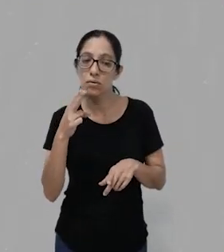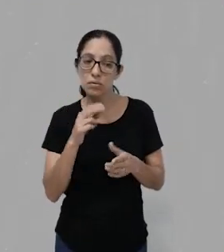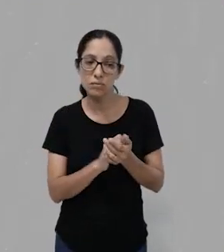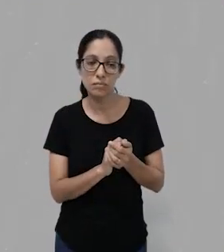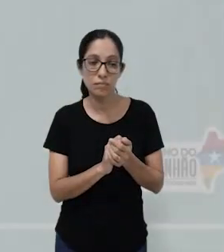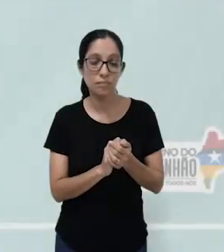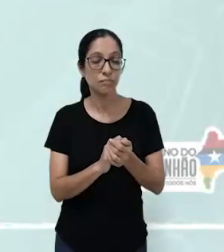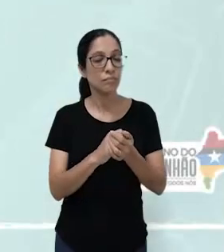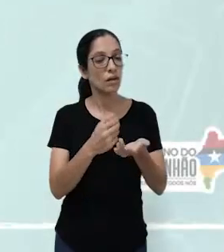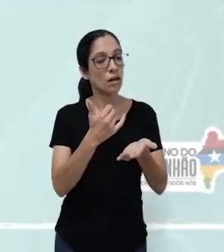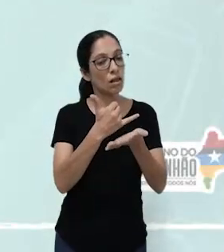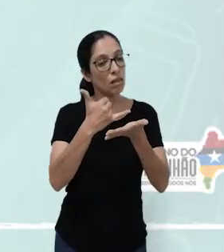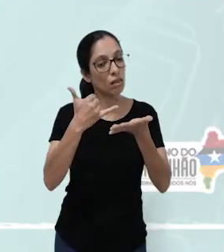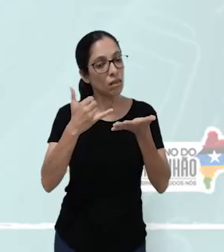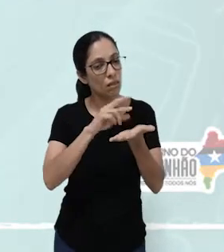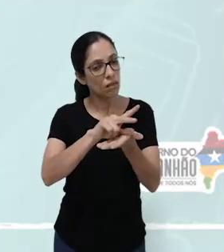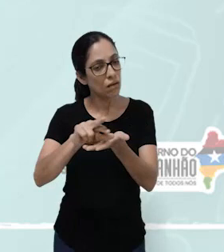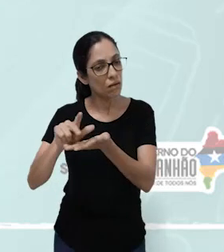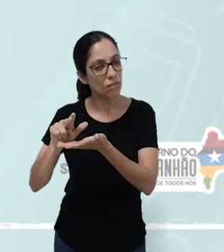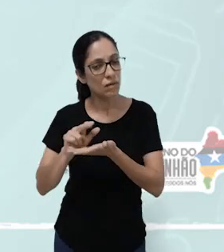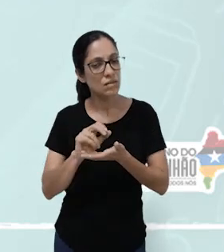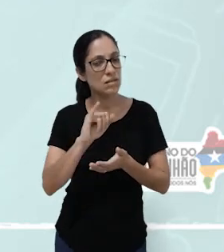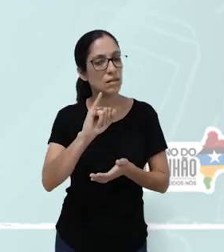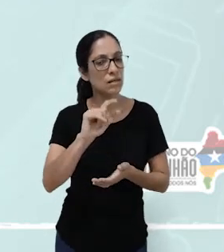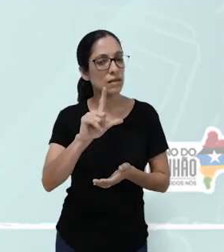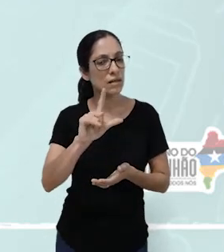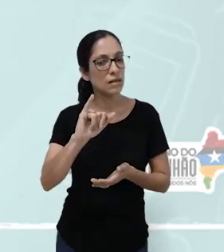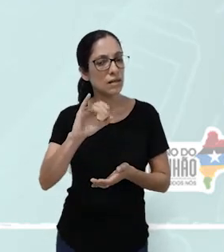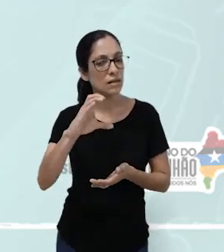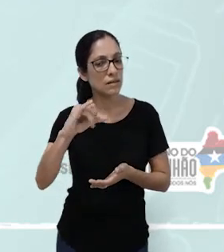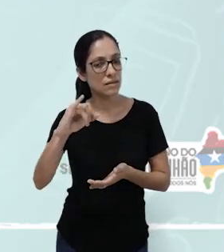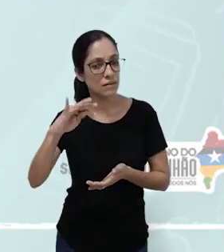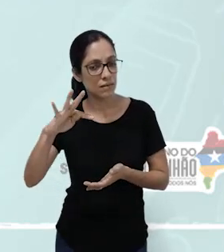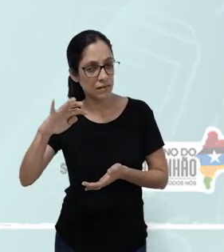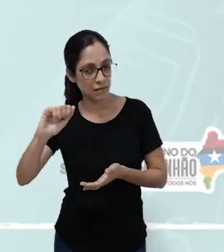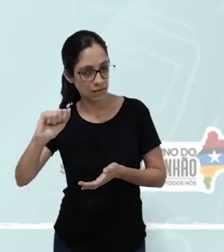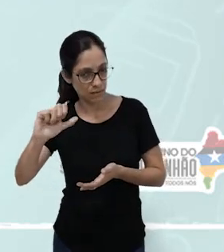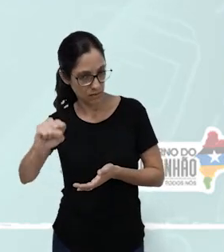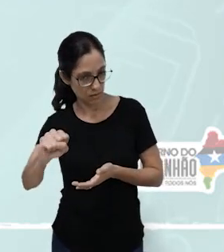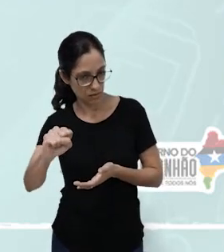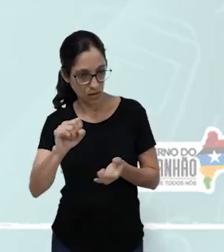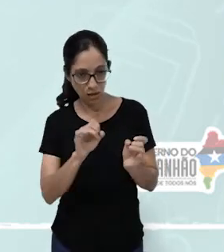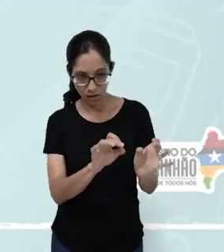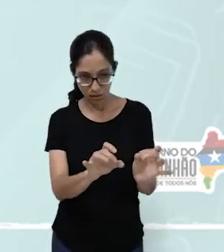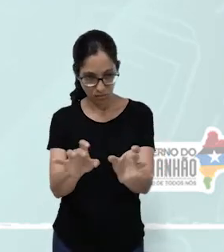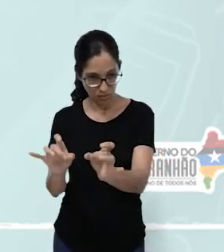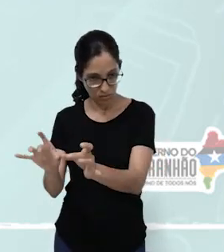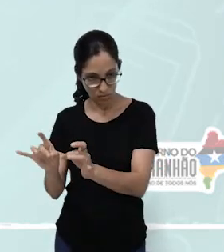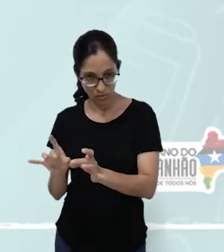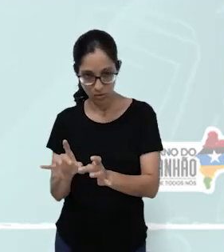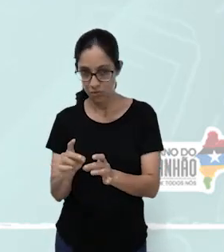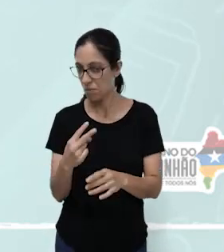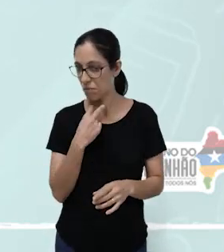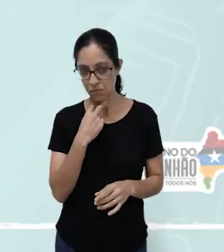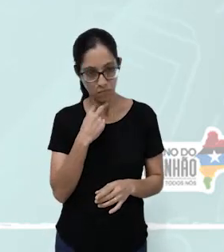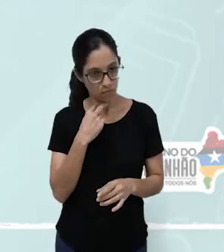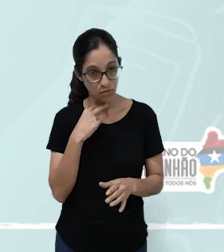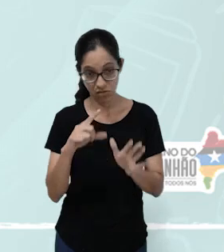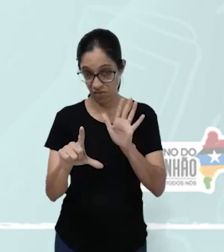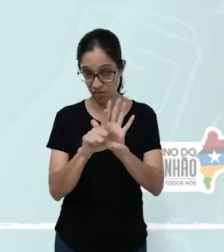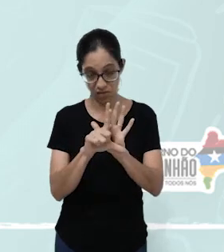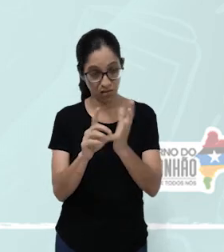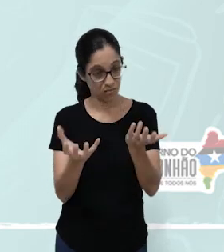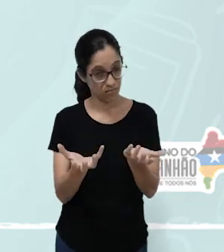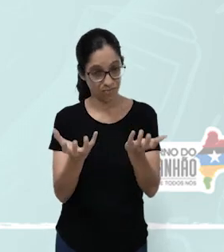Drogas ilícitas são as cuja comercialização é proibida pela justiça. Estas também